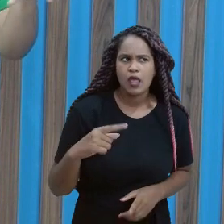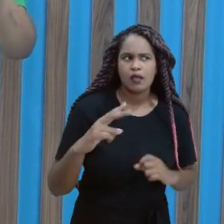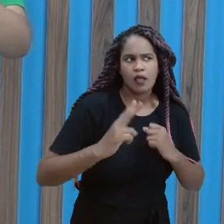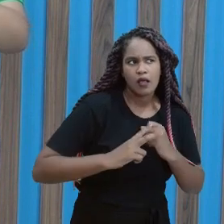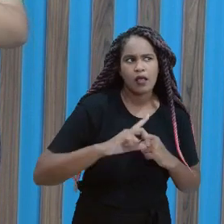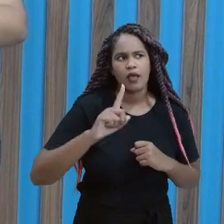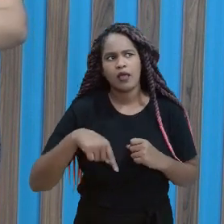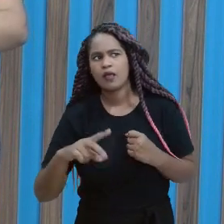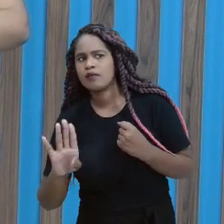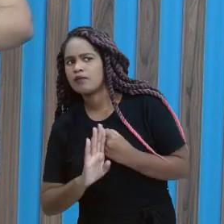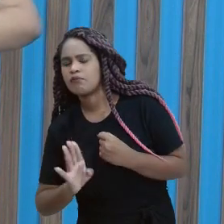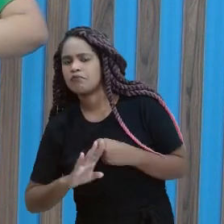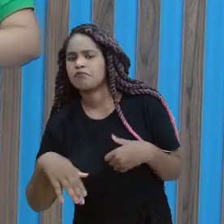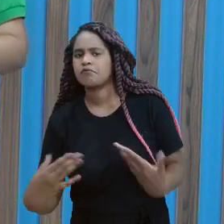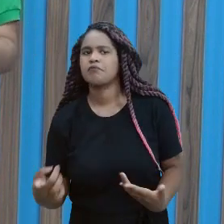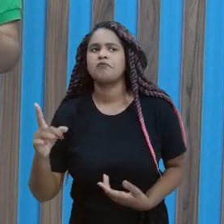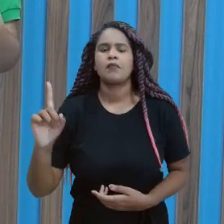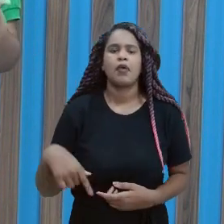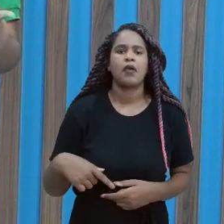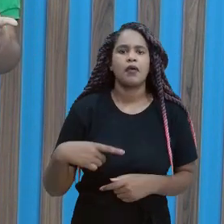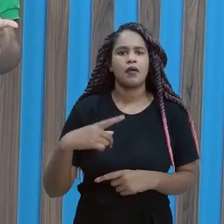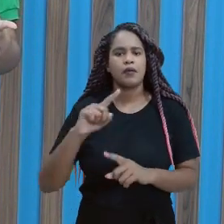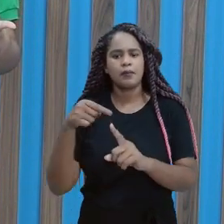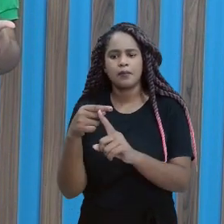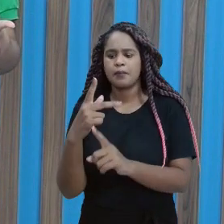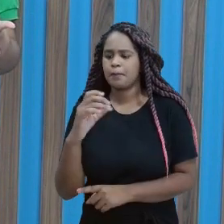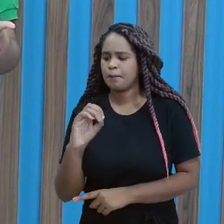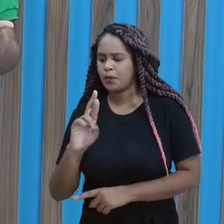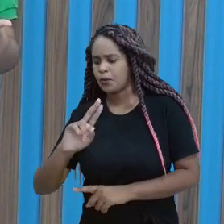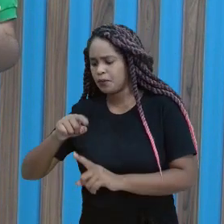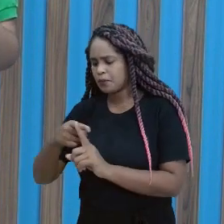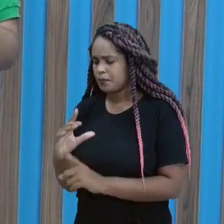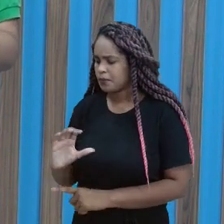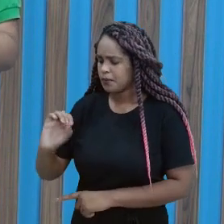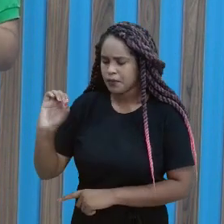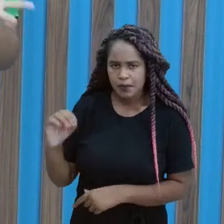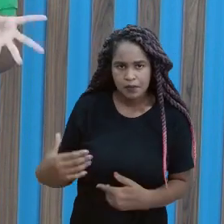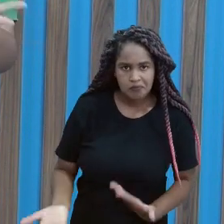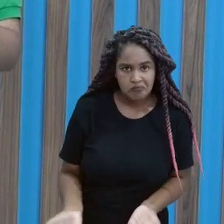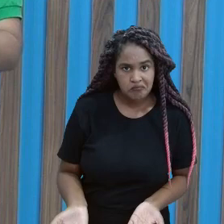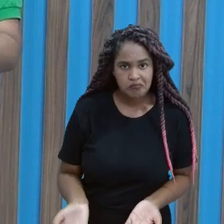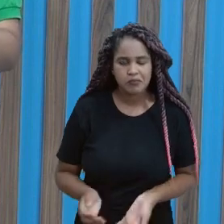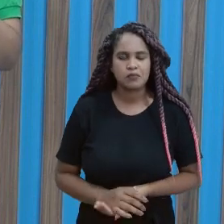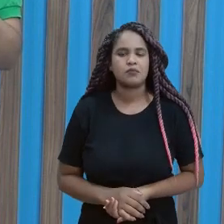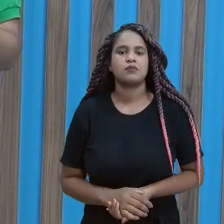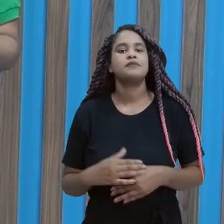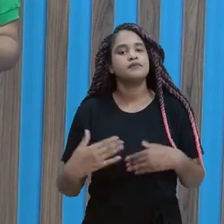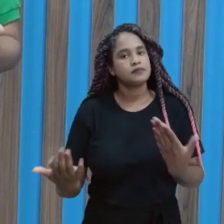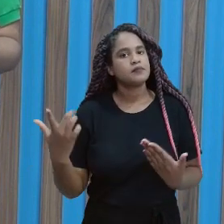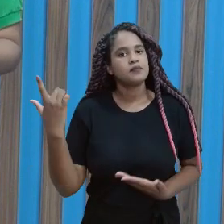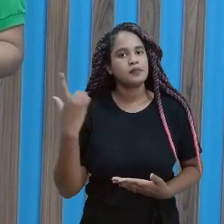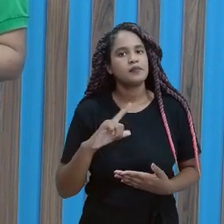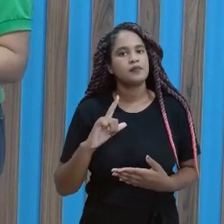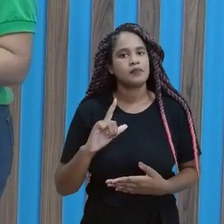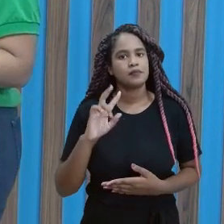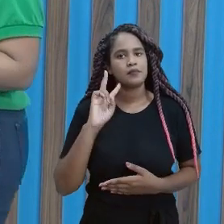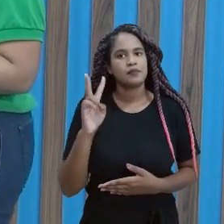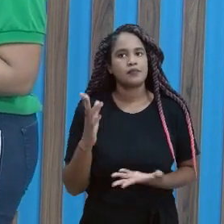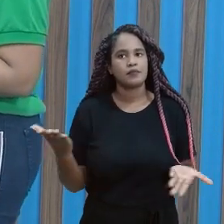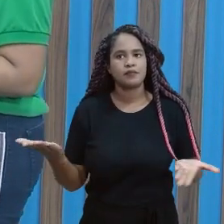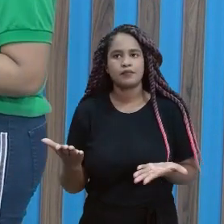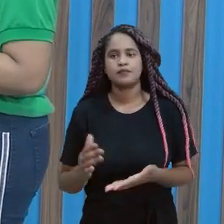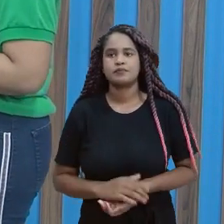verbo? Será que é o substantivo? Será que é a junção da preposição com o ó? A gente vai ver esses usos agora,